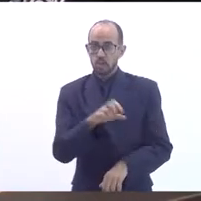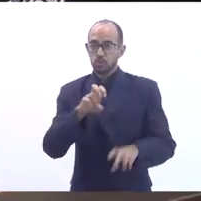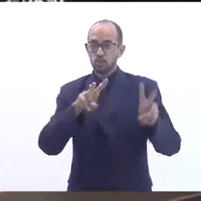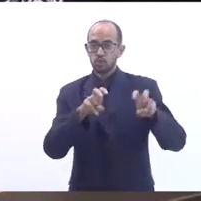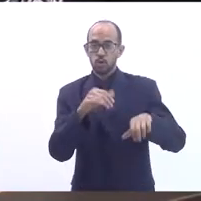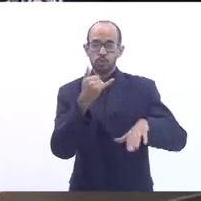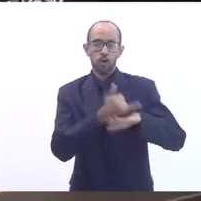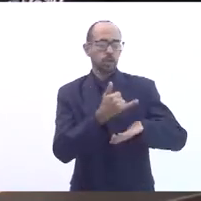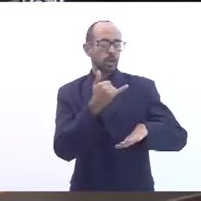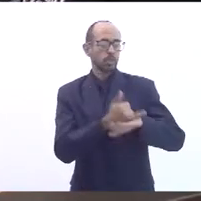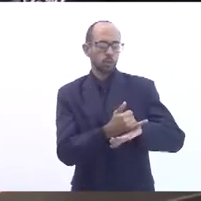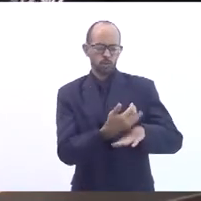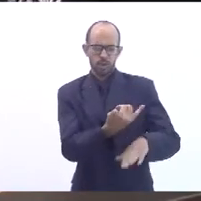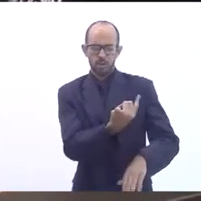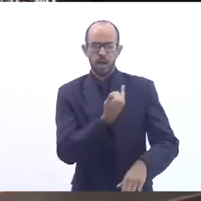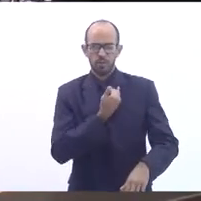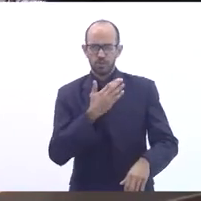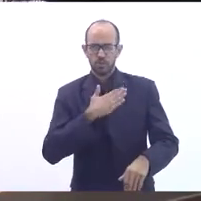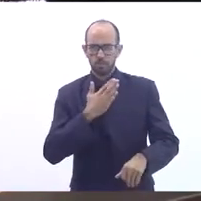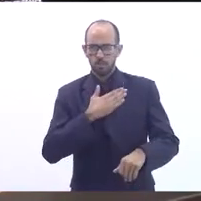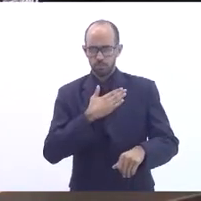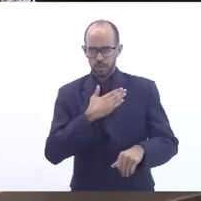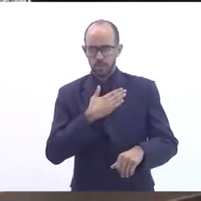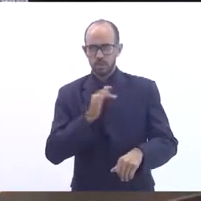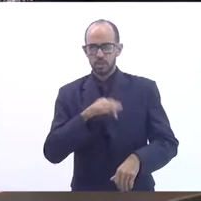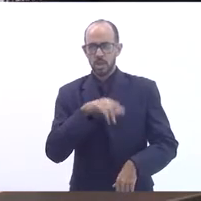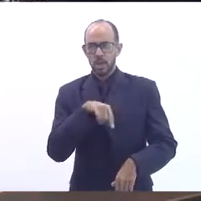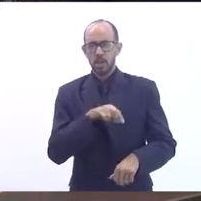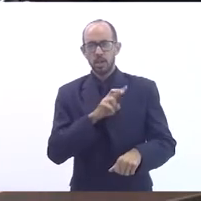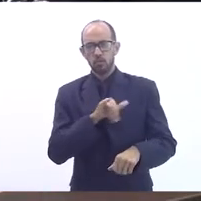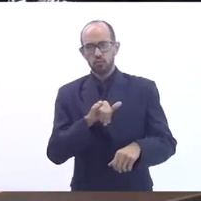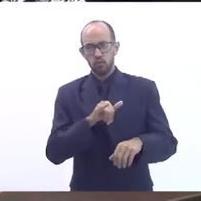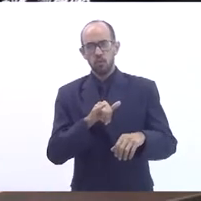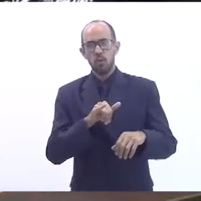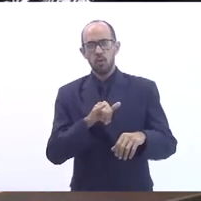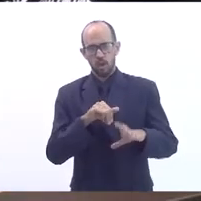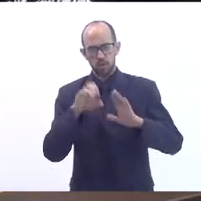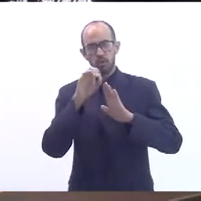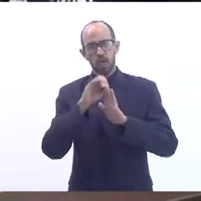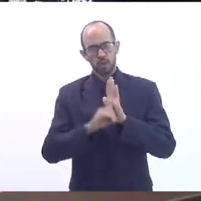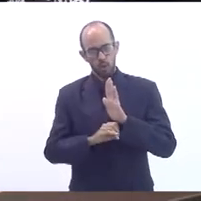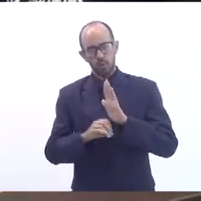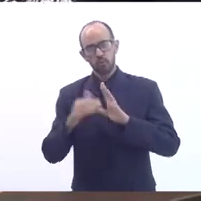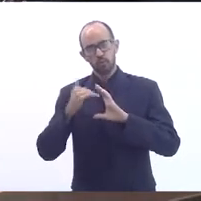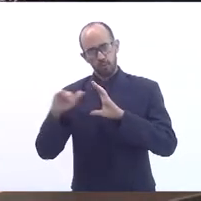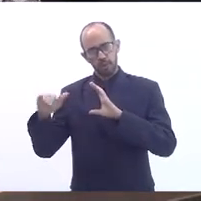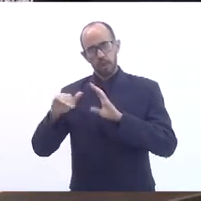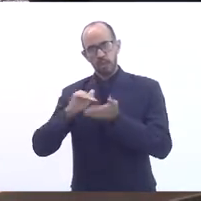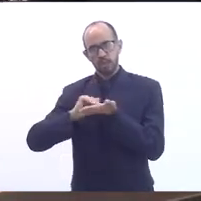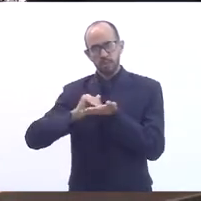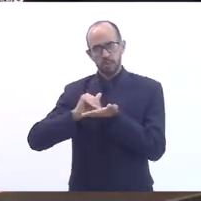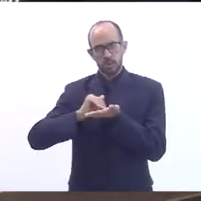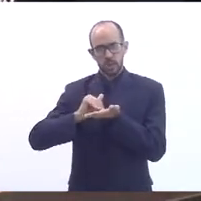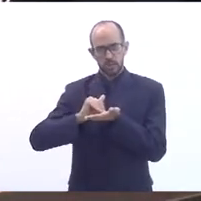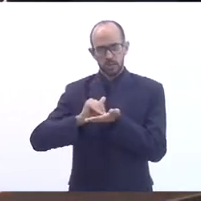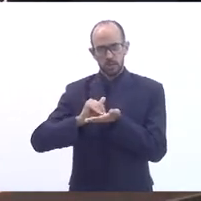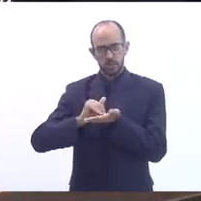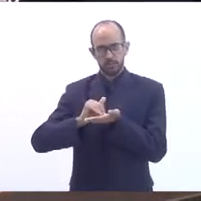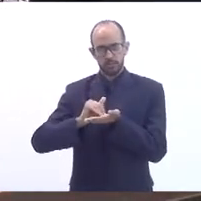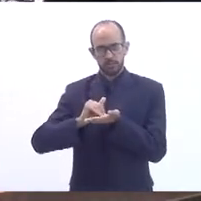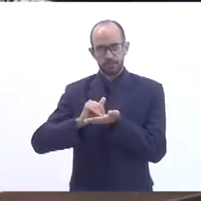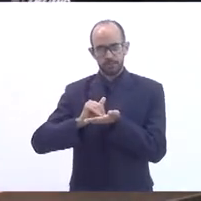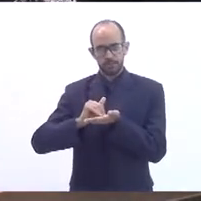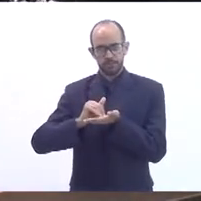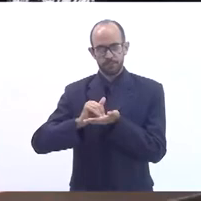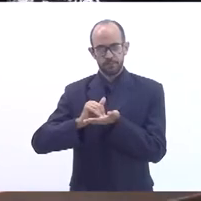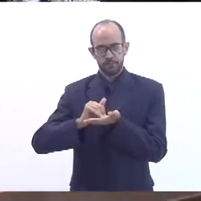pediria só que você me desse uma base para eu oficiar o comando da PM e a secretaria agora não tem uma de segurança e